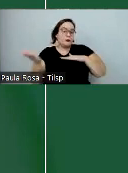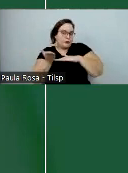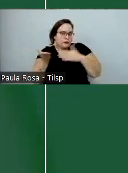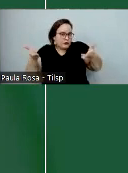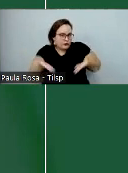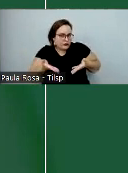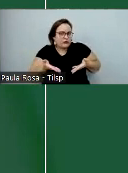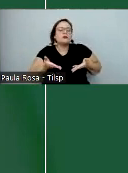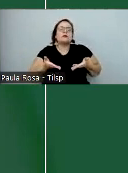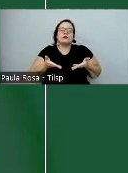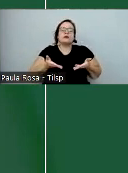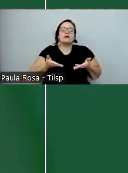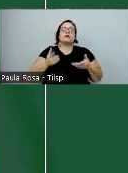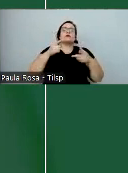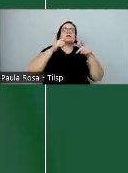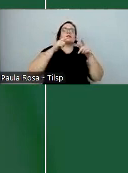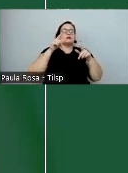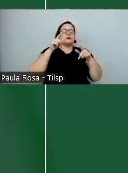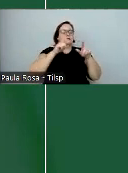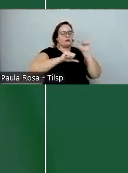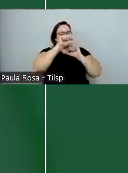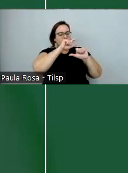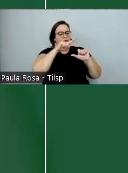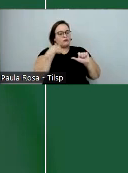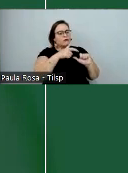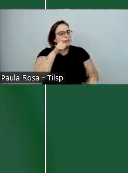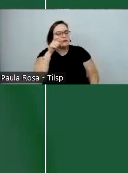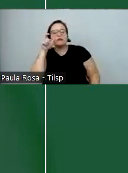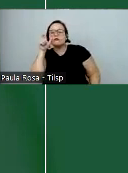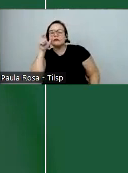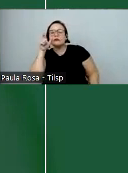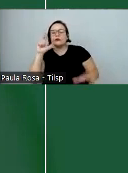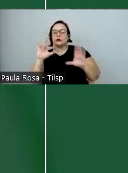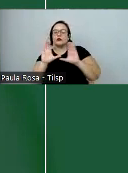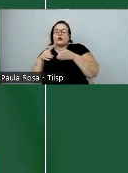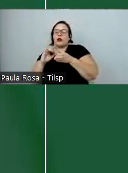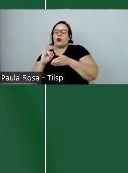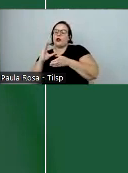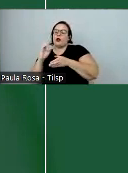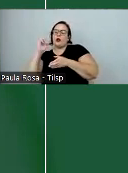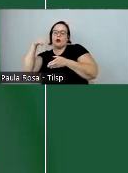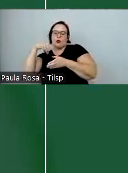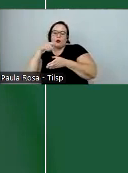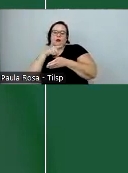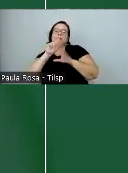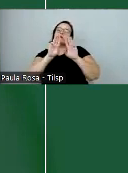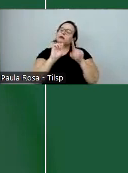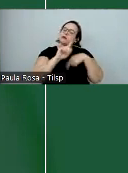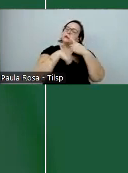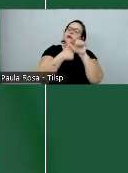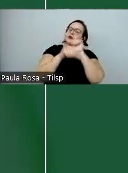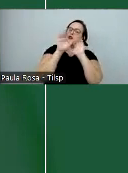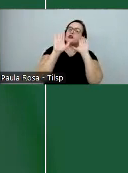observa e que se reflete na definição de museus do icon ela é uma transformação já é uma realidade para os museus no Brasil